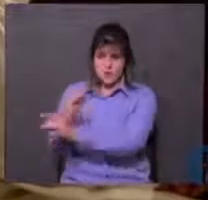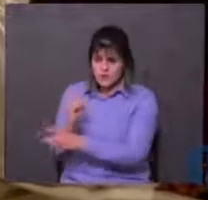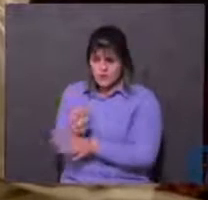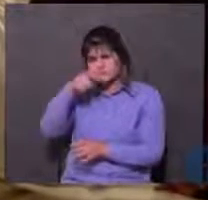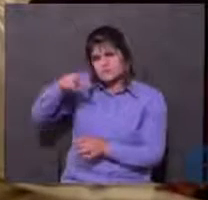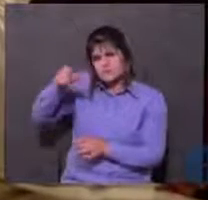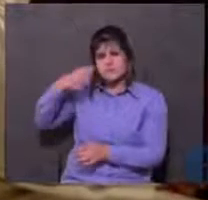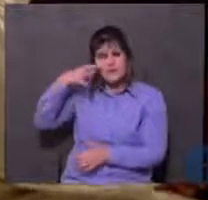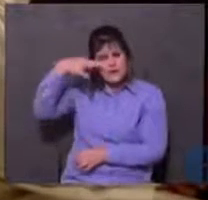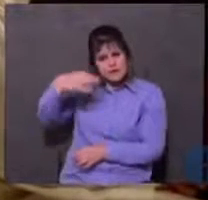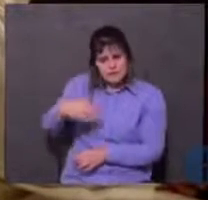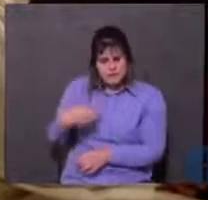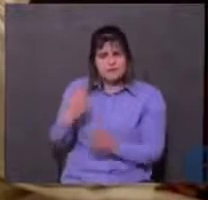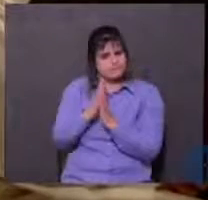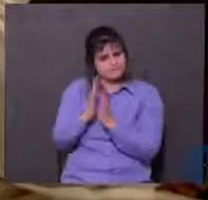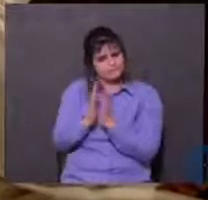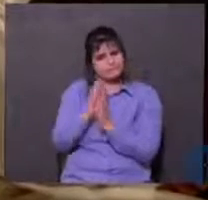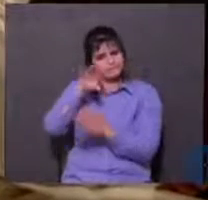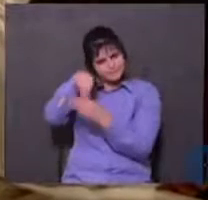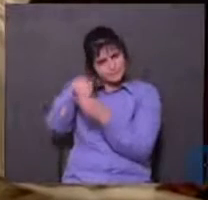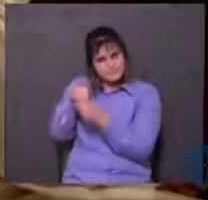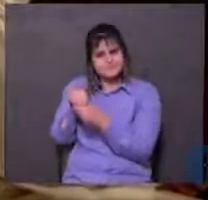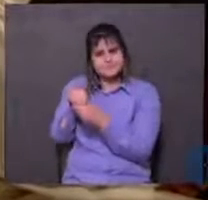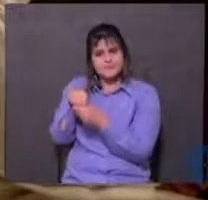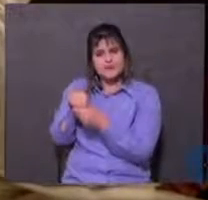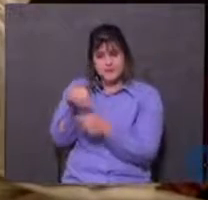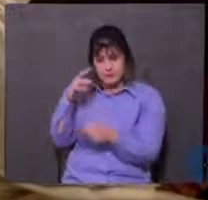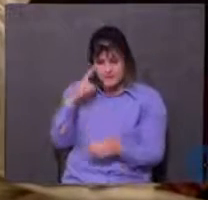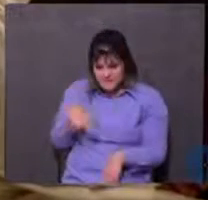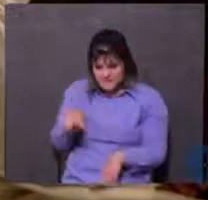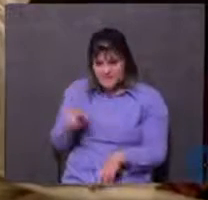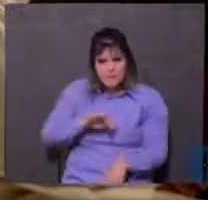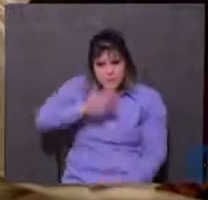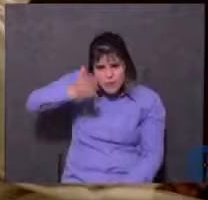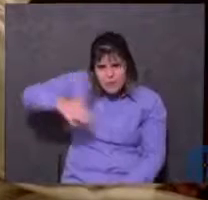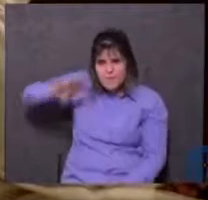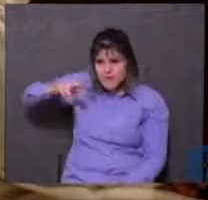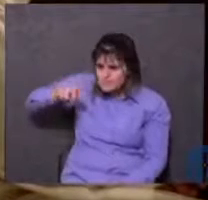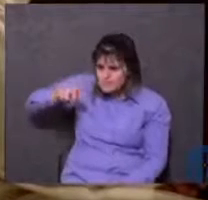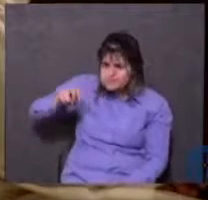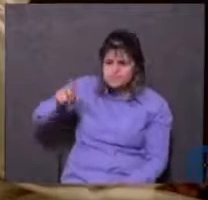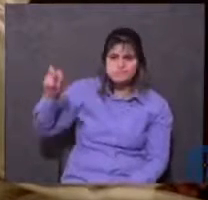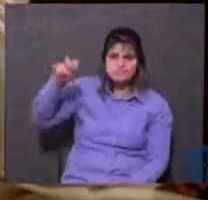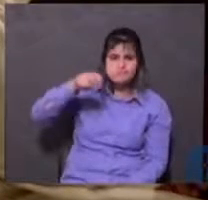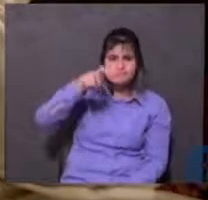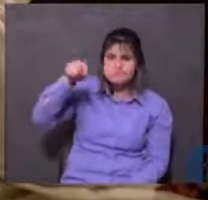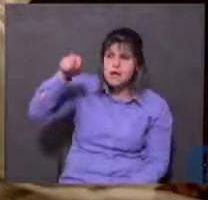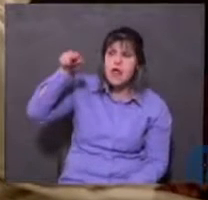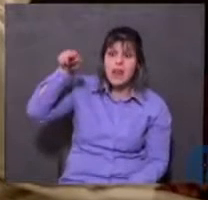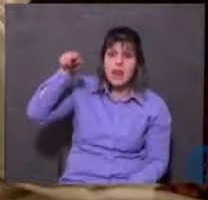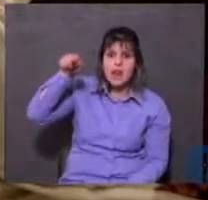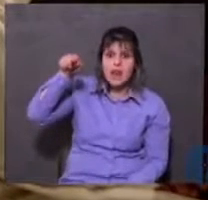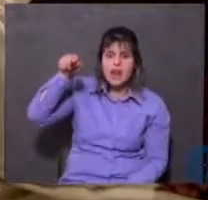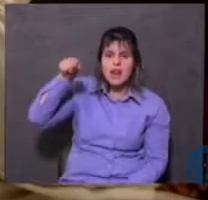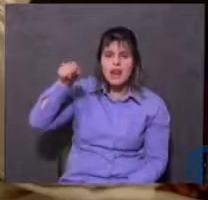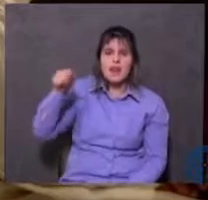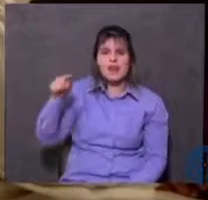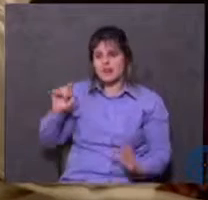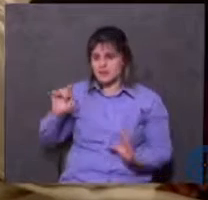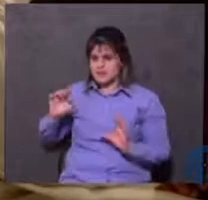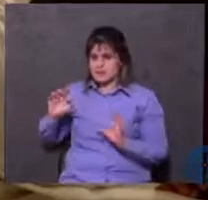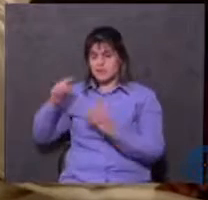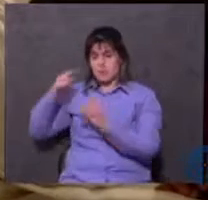religiosos e religiosas subir uma escabrosa montanha, no cimo da qual estava uma grande